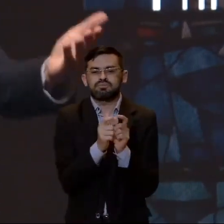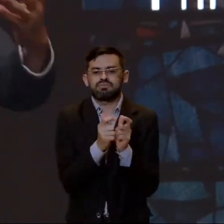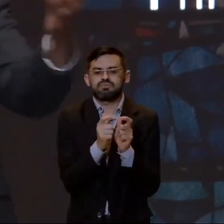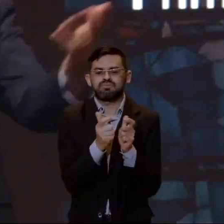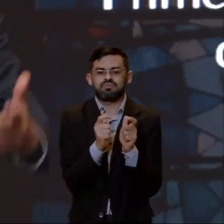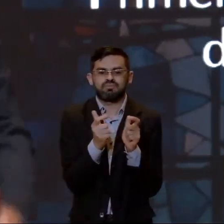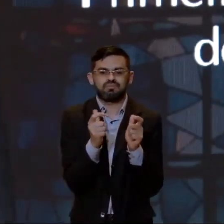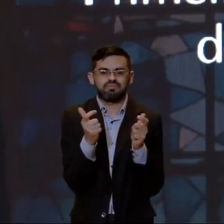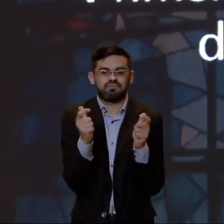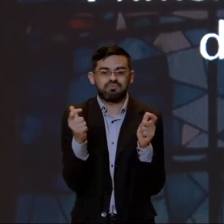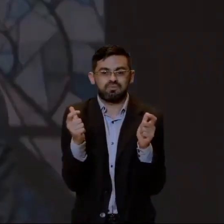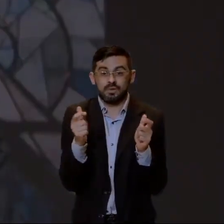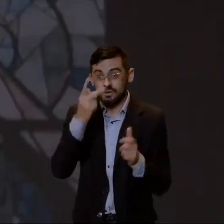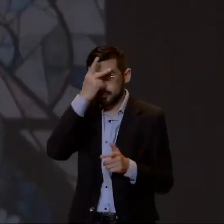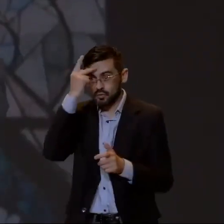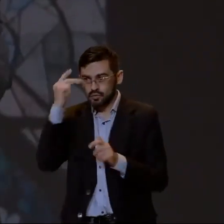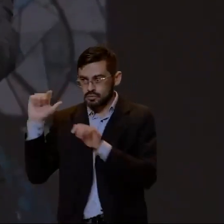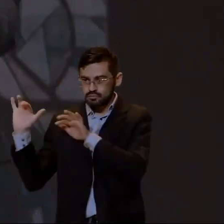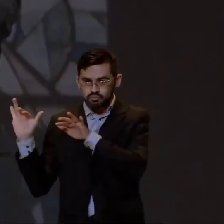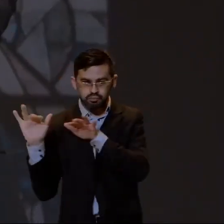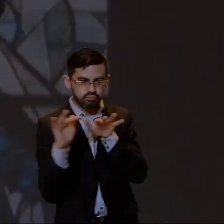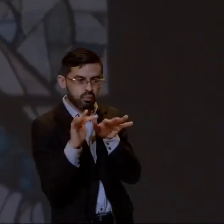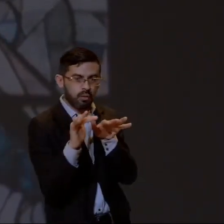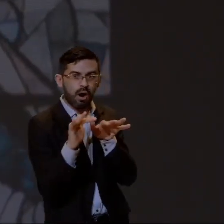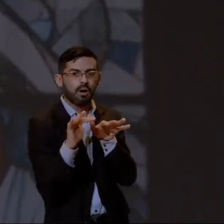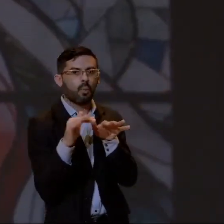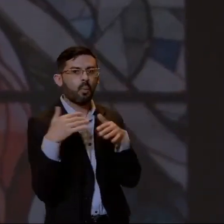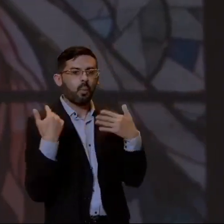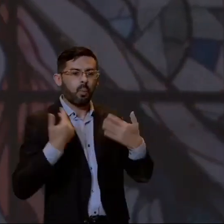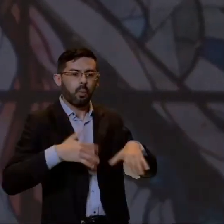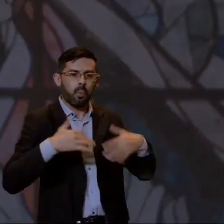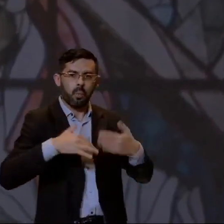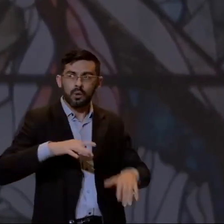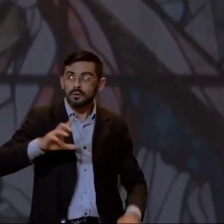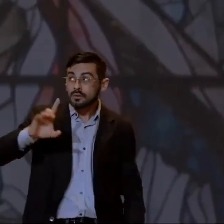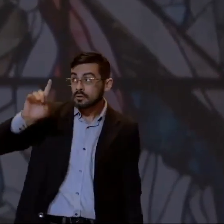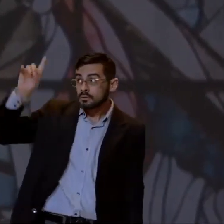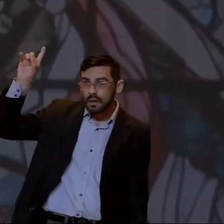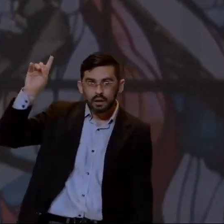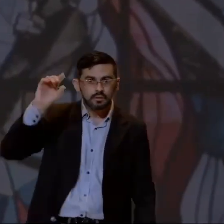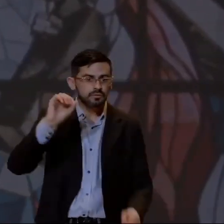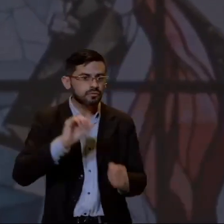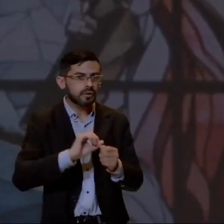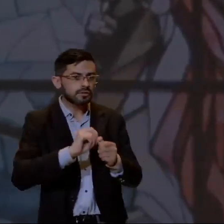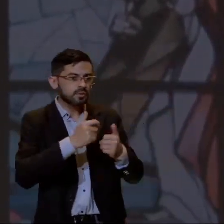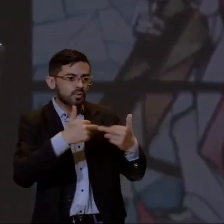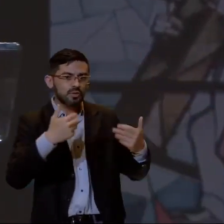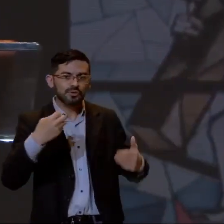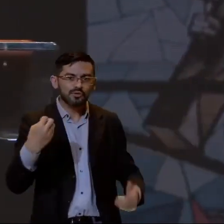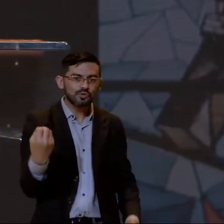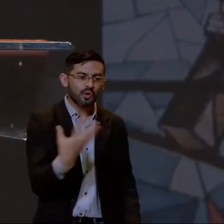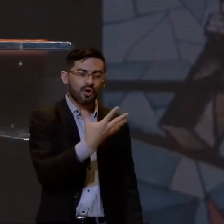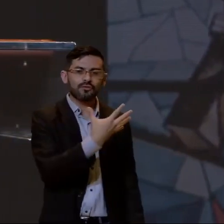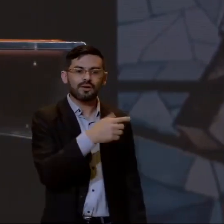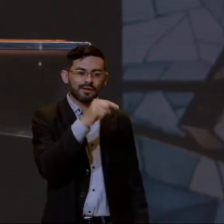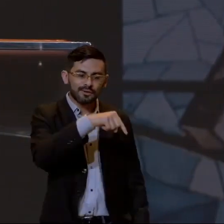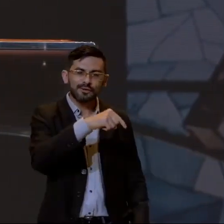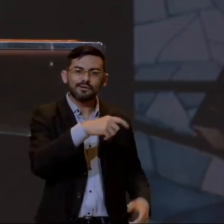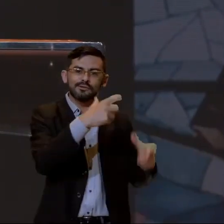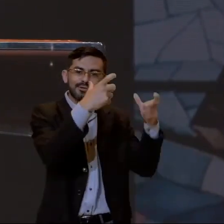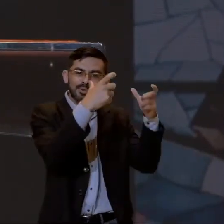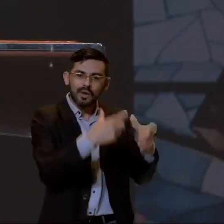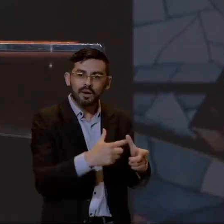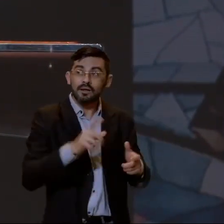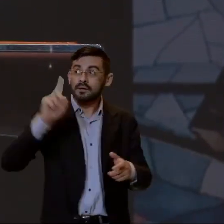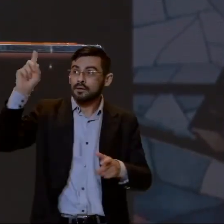as pessoas em volta começam a ver e dizer: Deus está fazendo algo novo no nosso meio, Deus